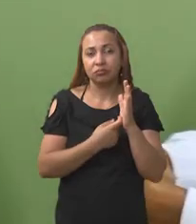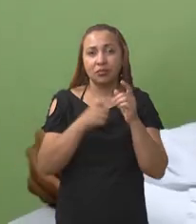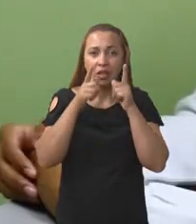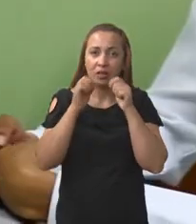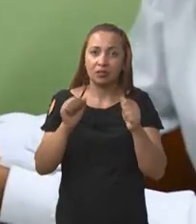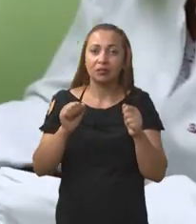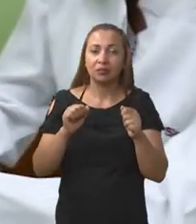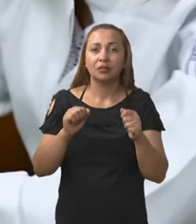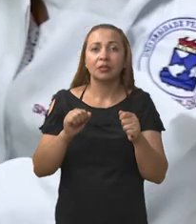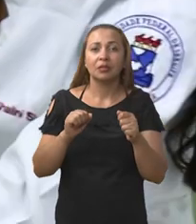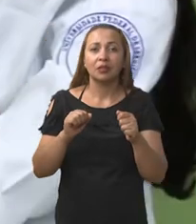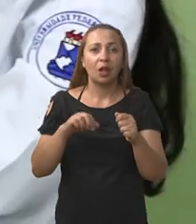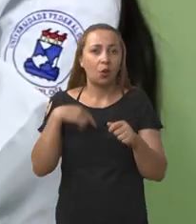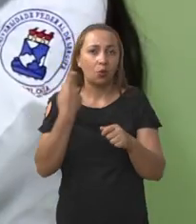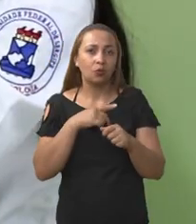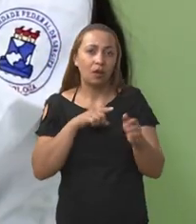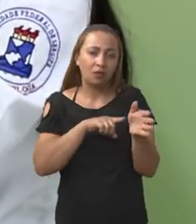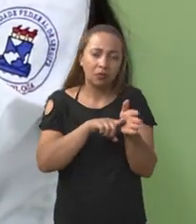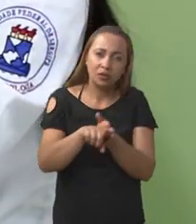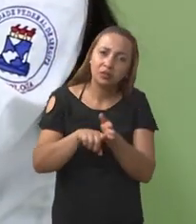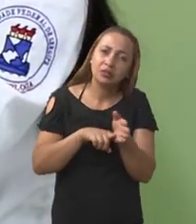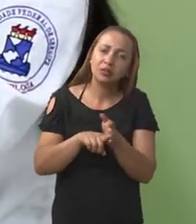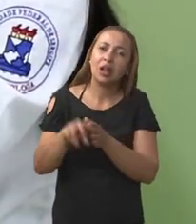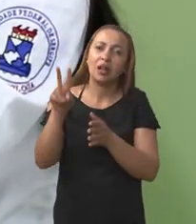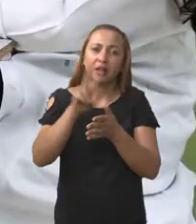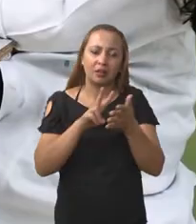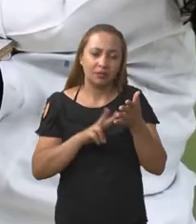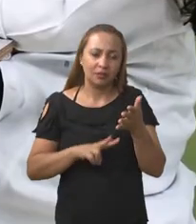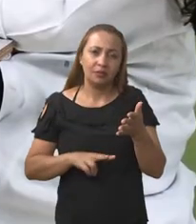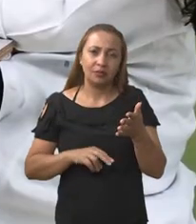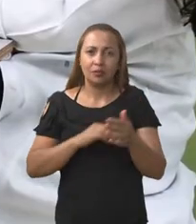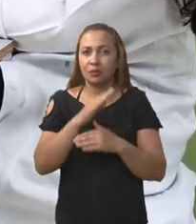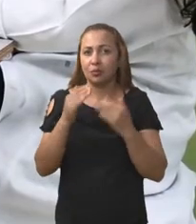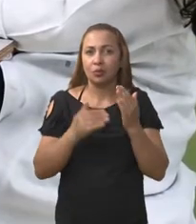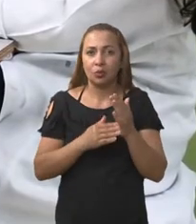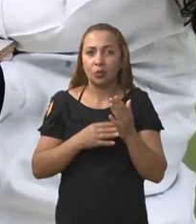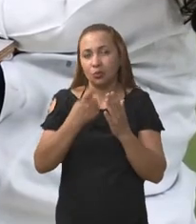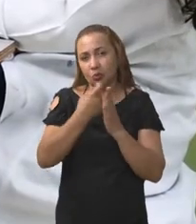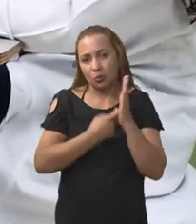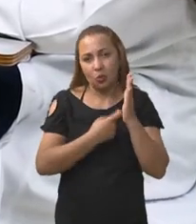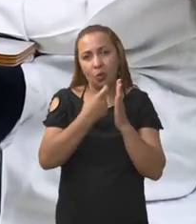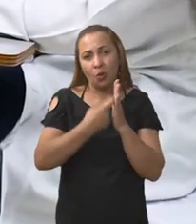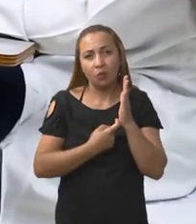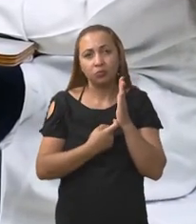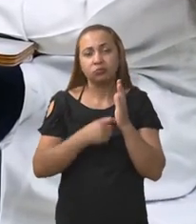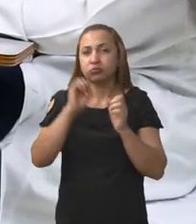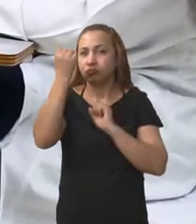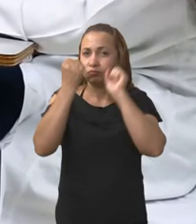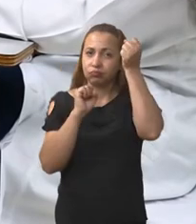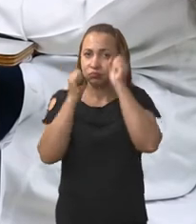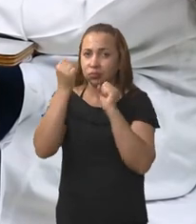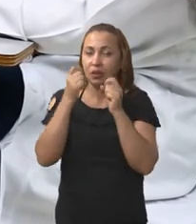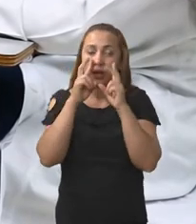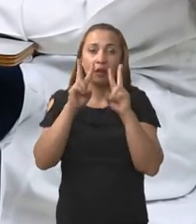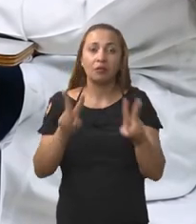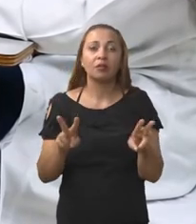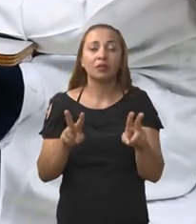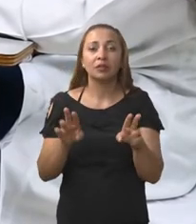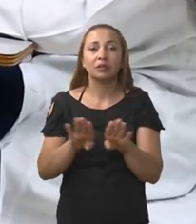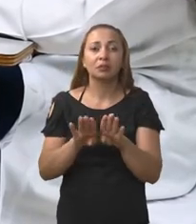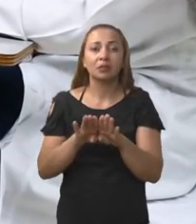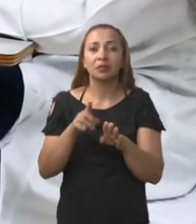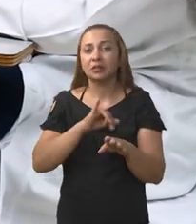a gente vai investigar na literatura só os dispositivos e também verificar se há